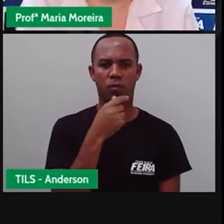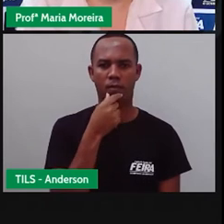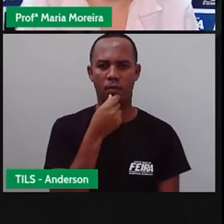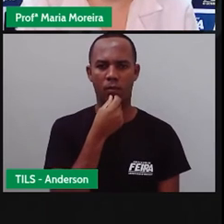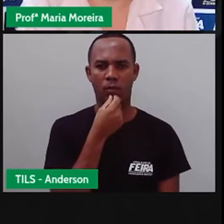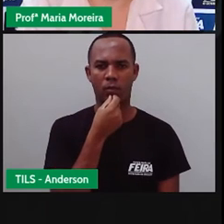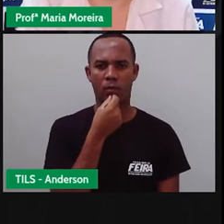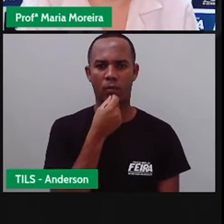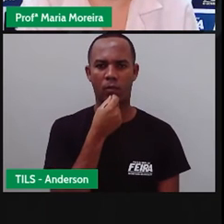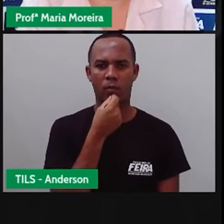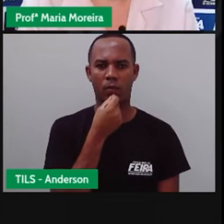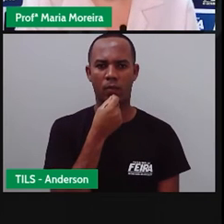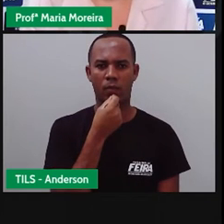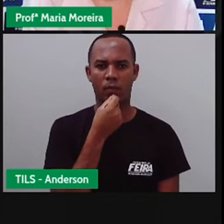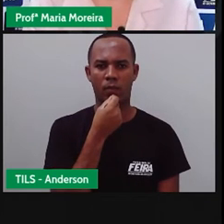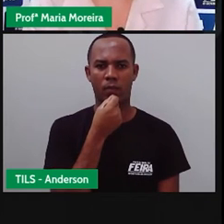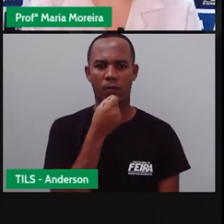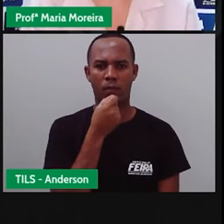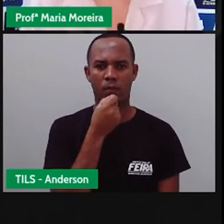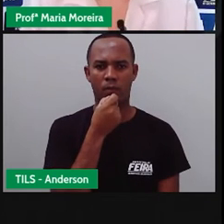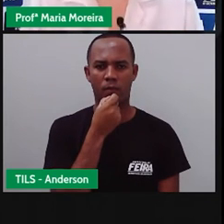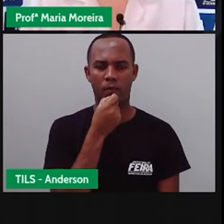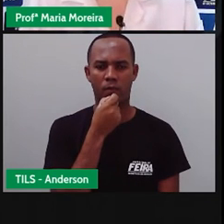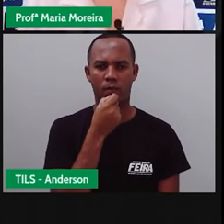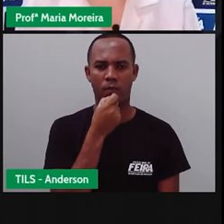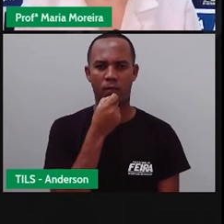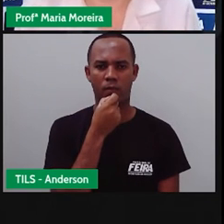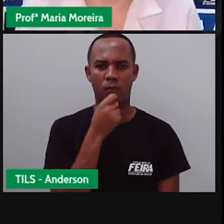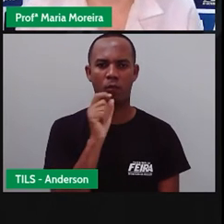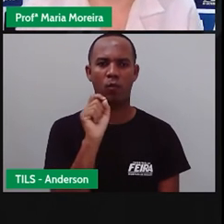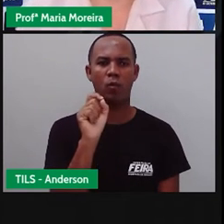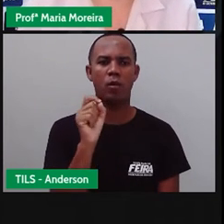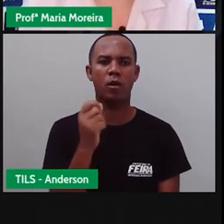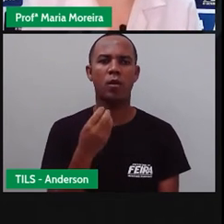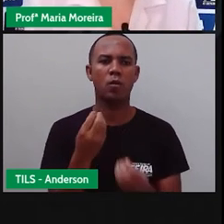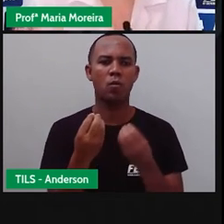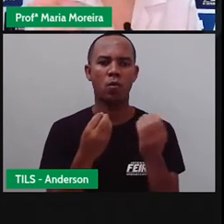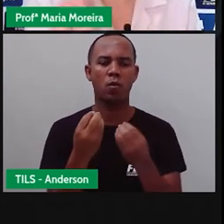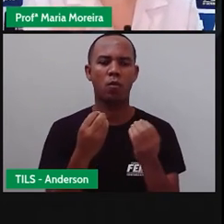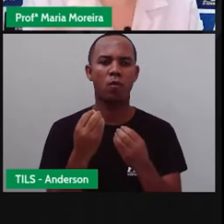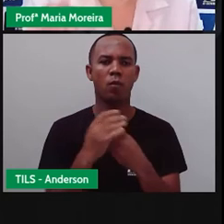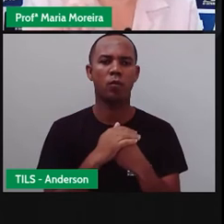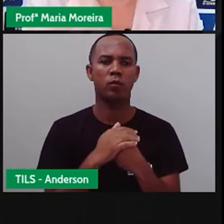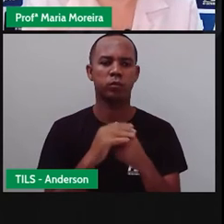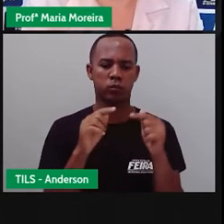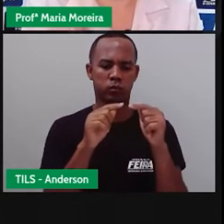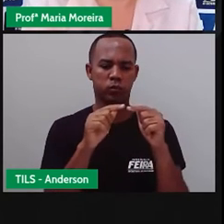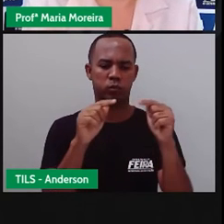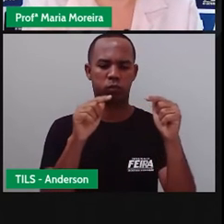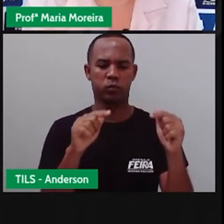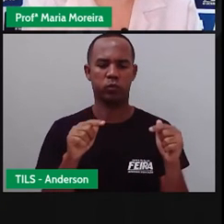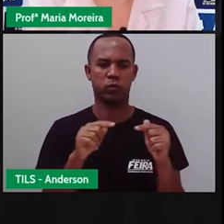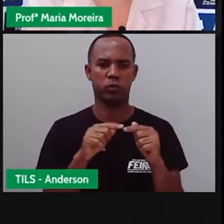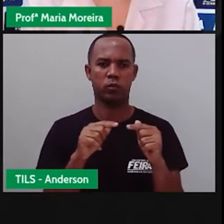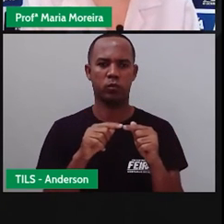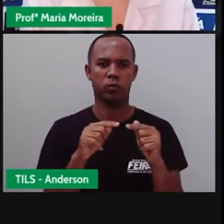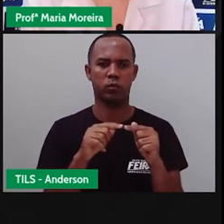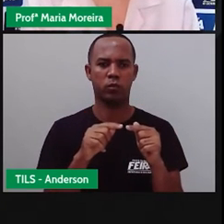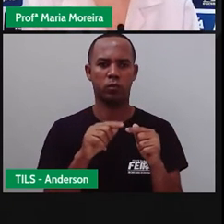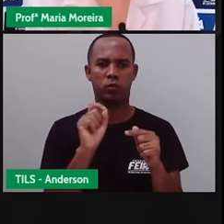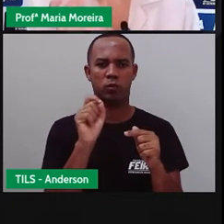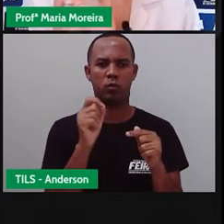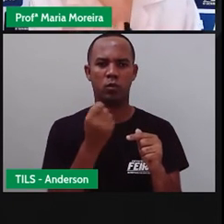qual é a próxima casa a casa da sim pena tá E aí eu faço o que nesse espaço aqui da dezena